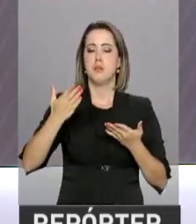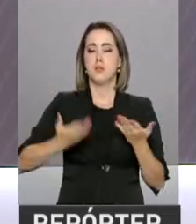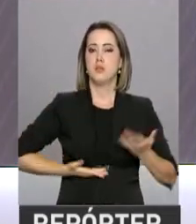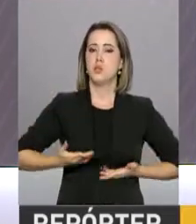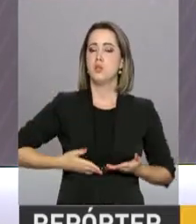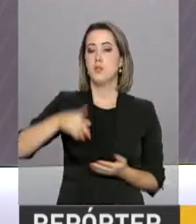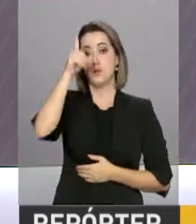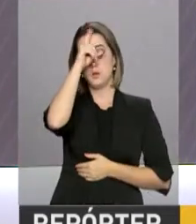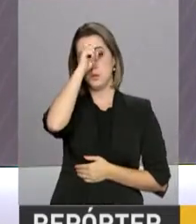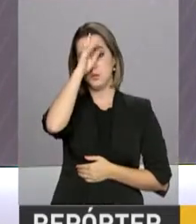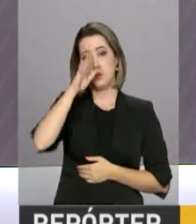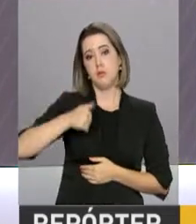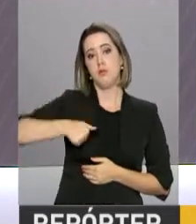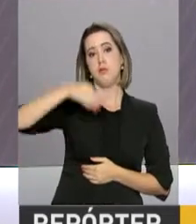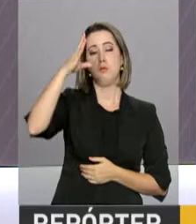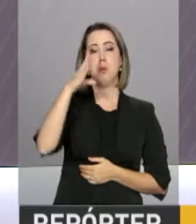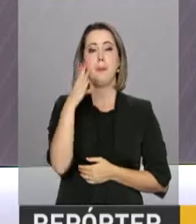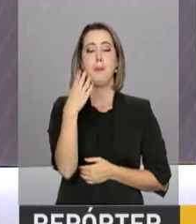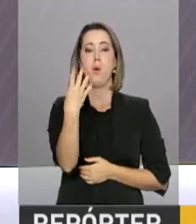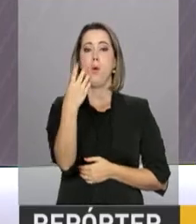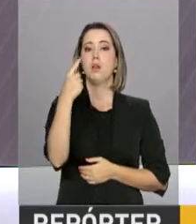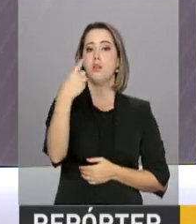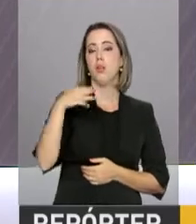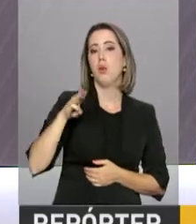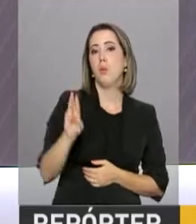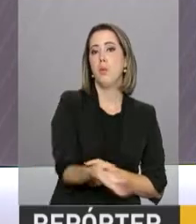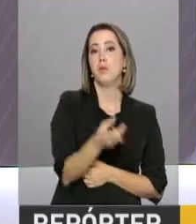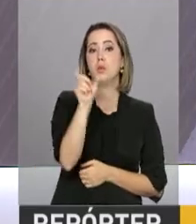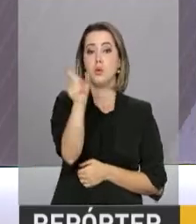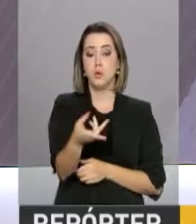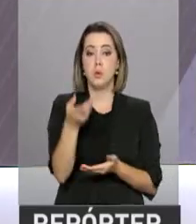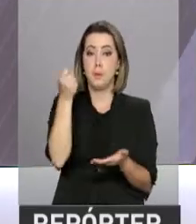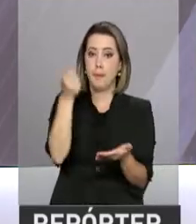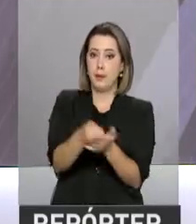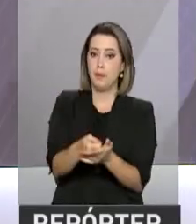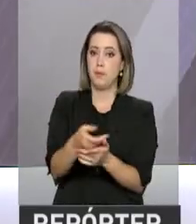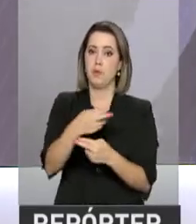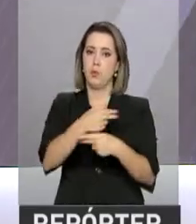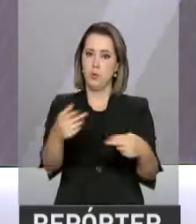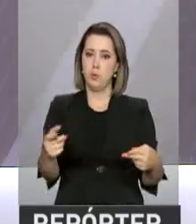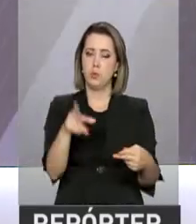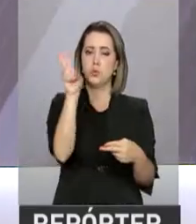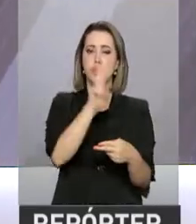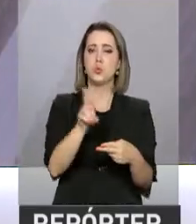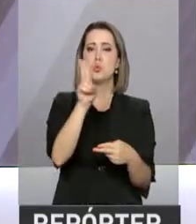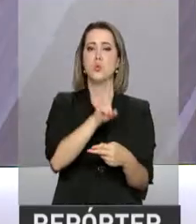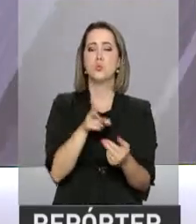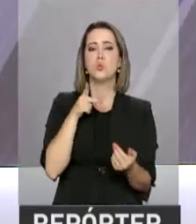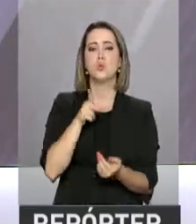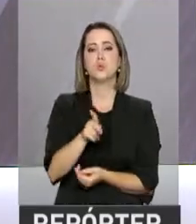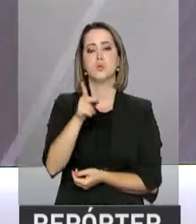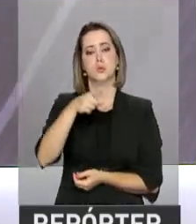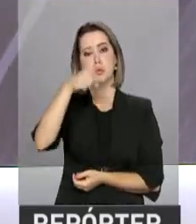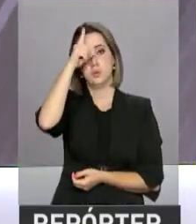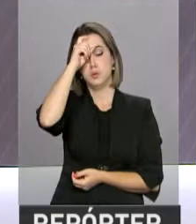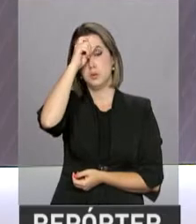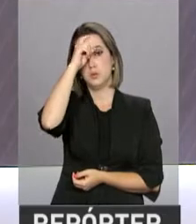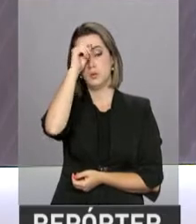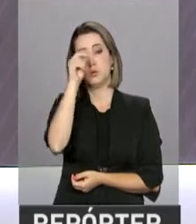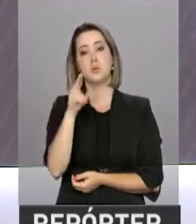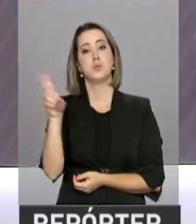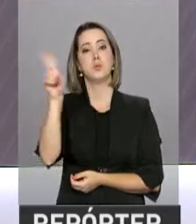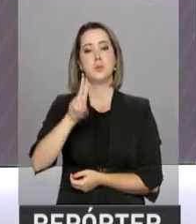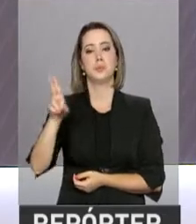maior parte cerca de 41 milhões será para o custeio de materiais de uso diário dos hospitais universitários federais do